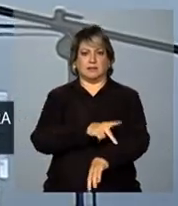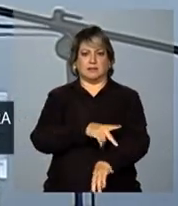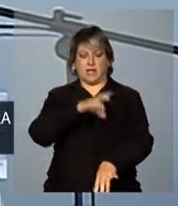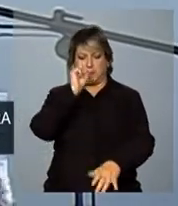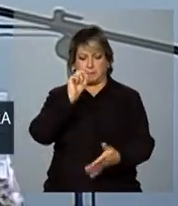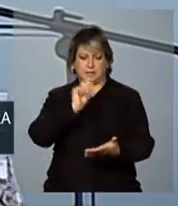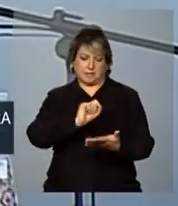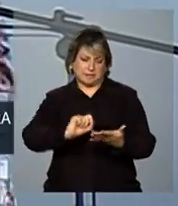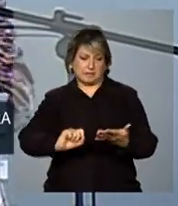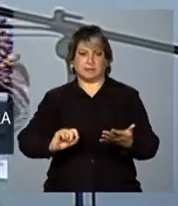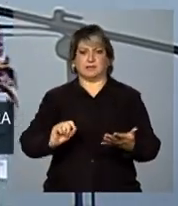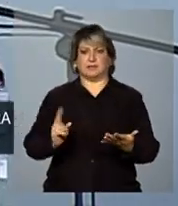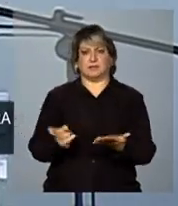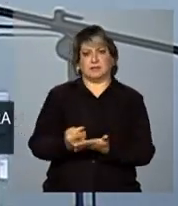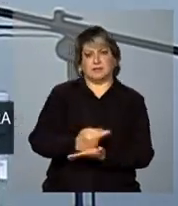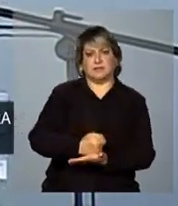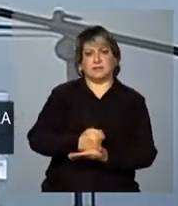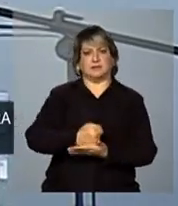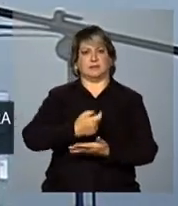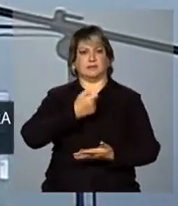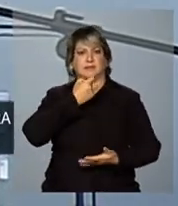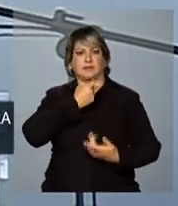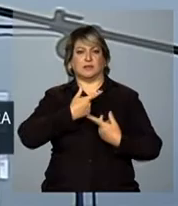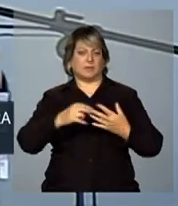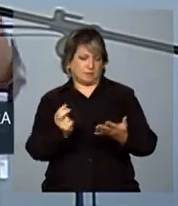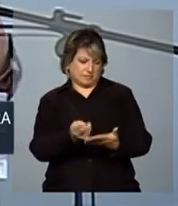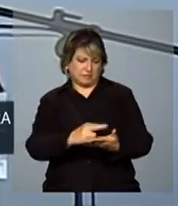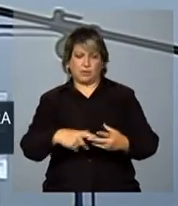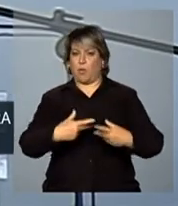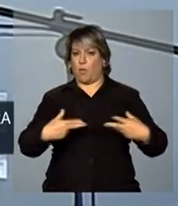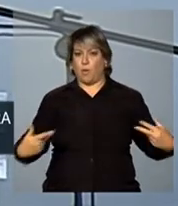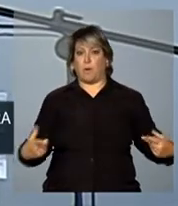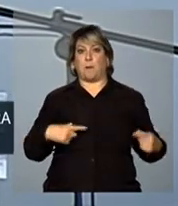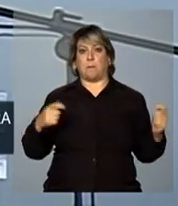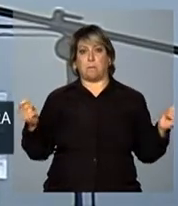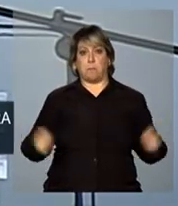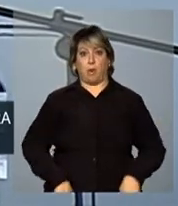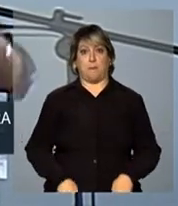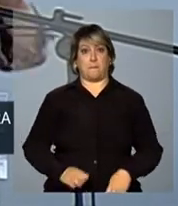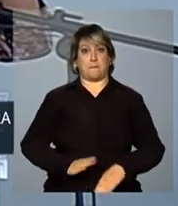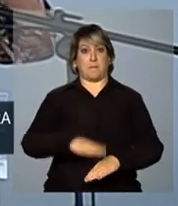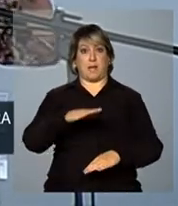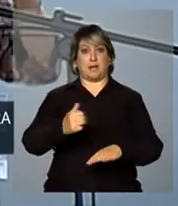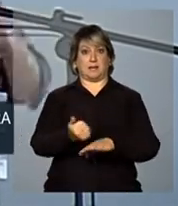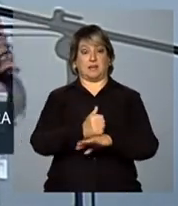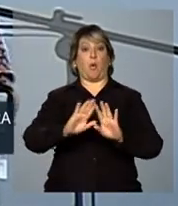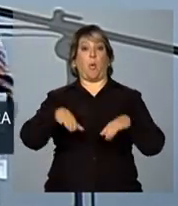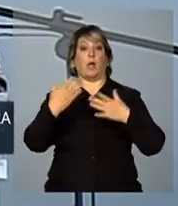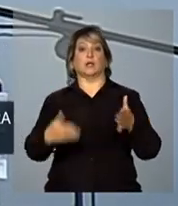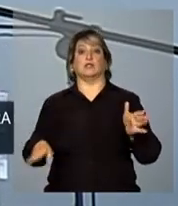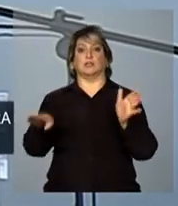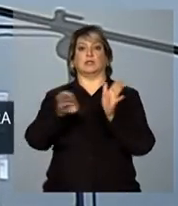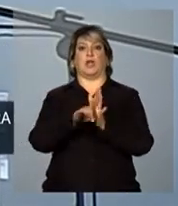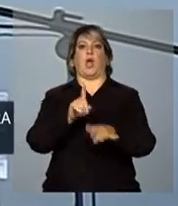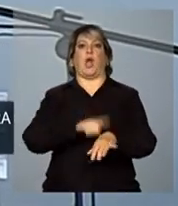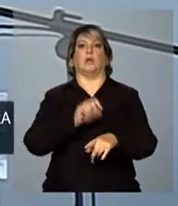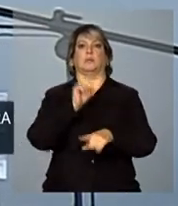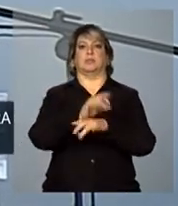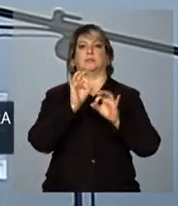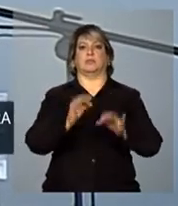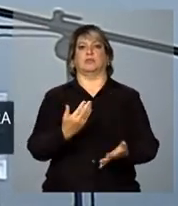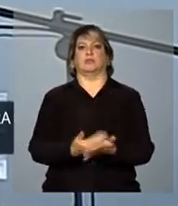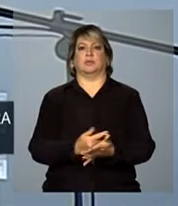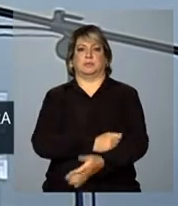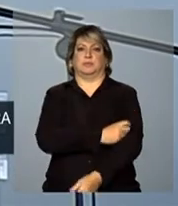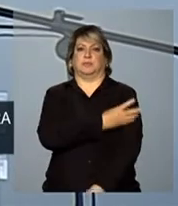pedagogicamente, que as crianças sejam mais capacitadas quando chegar a hora